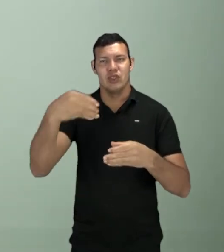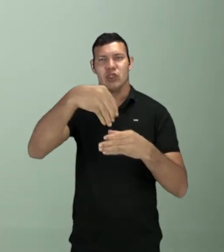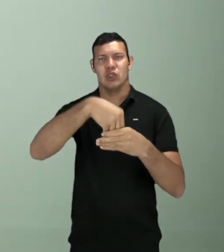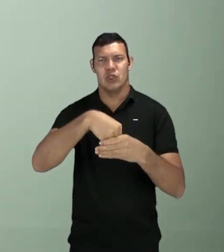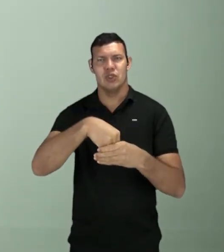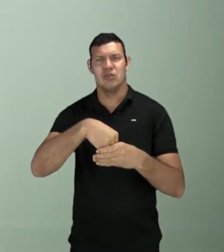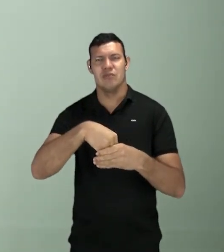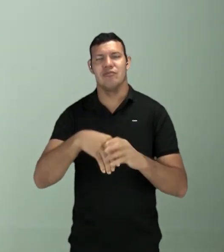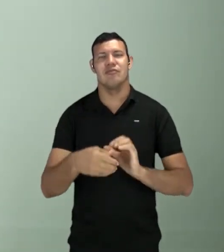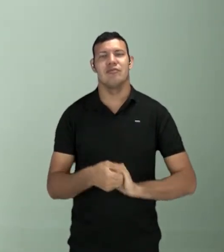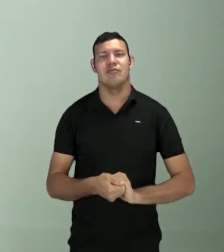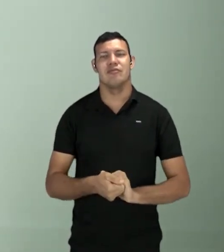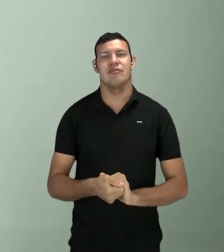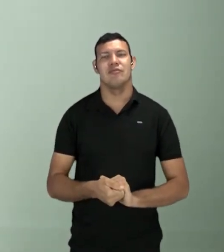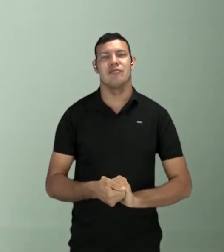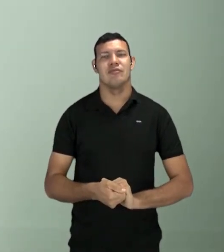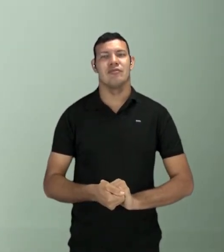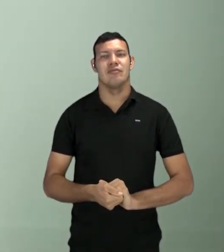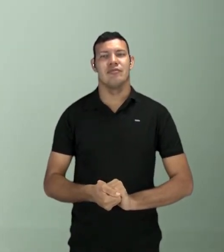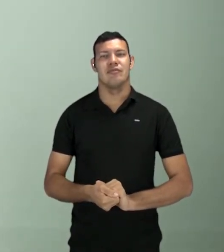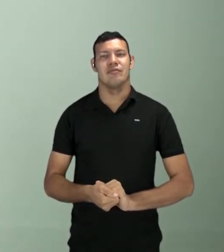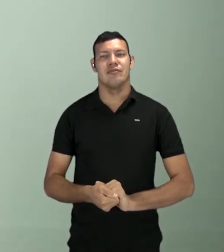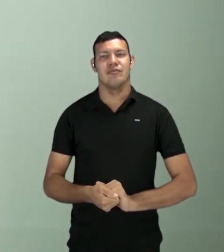Esse instrumental que ela nos dá.